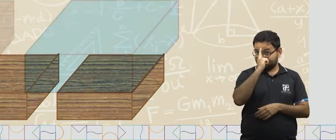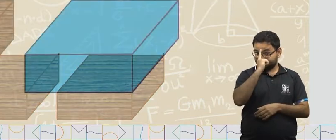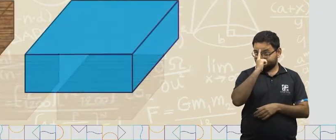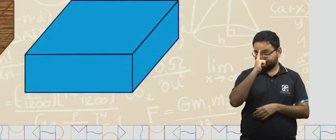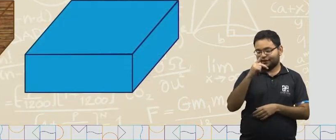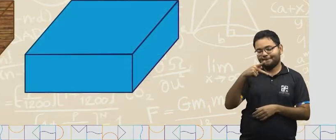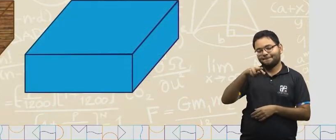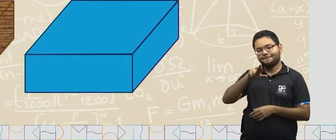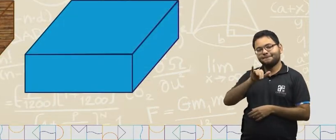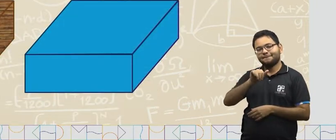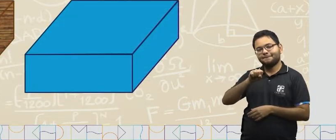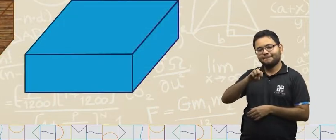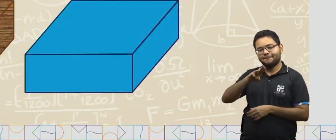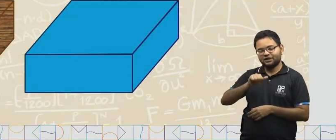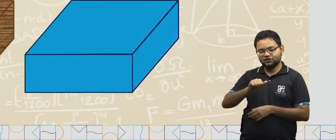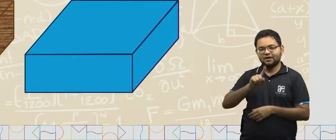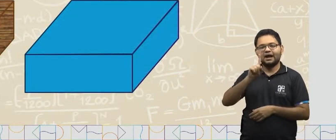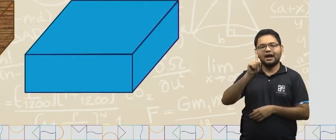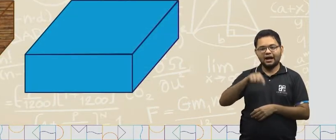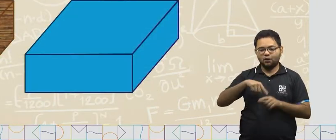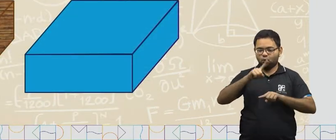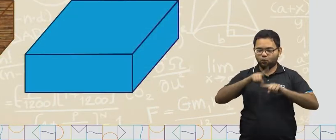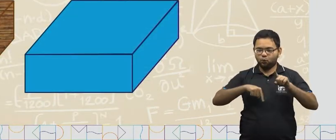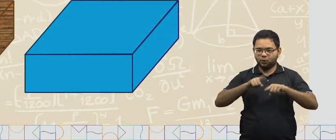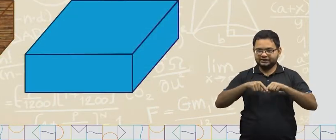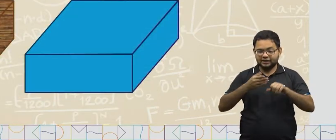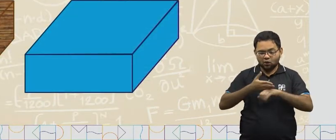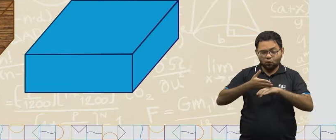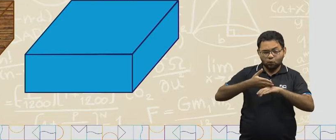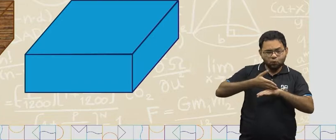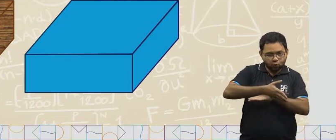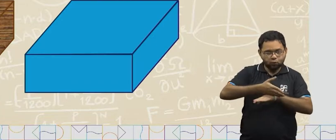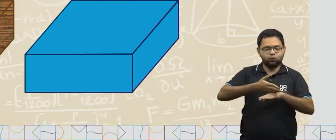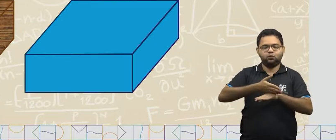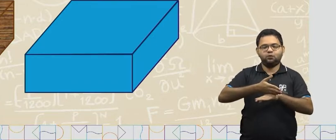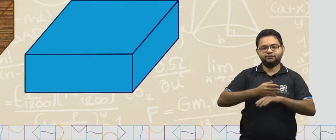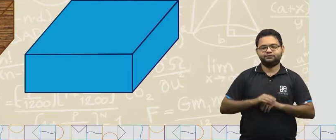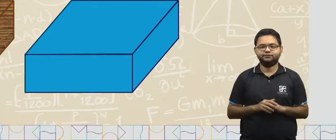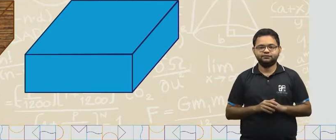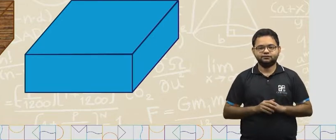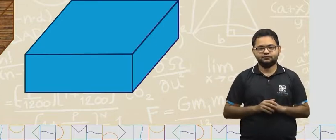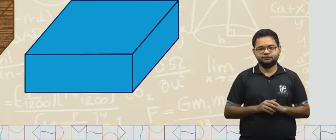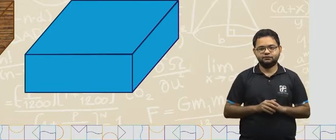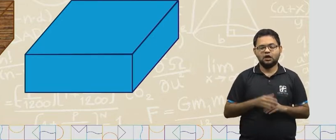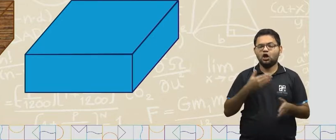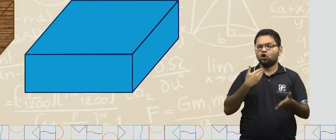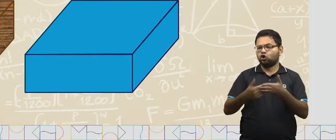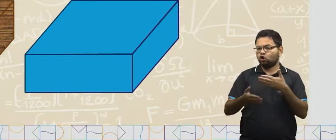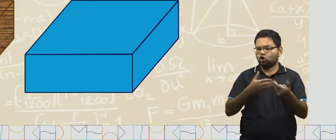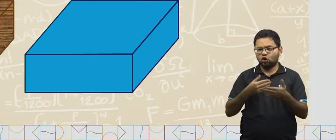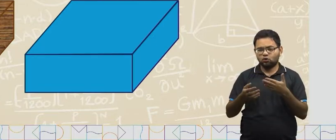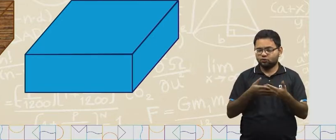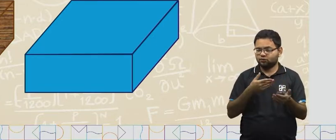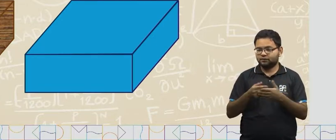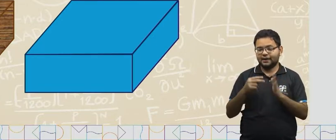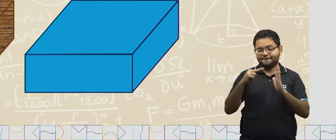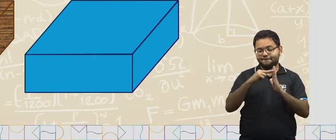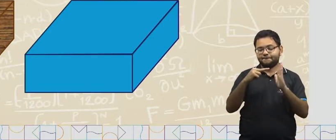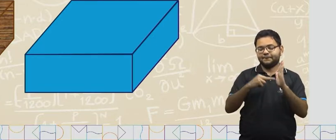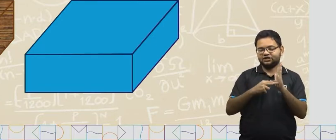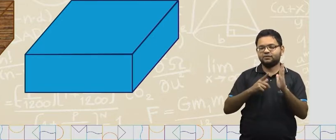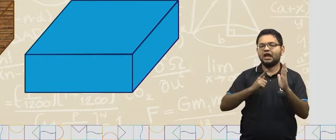prisma refere-se a um sólido que foi cortado. Todo prisma possui